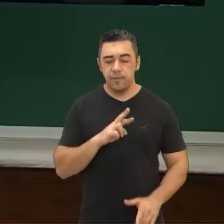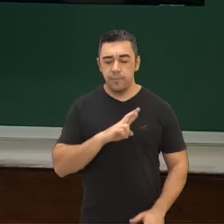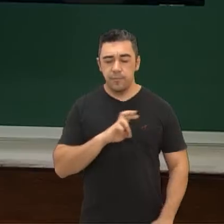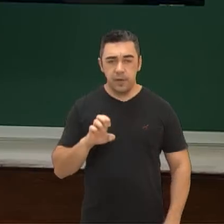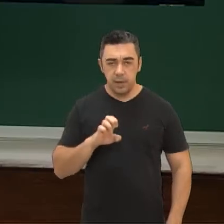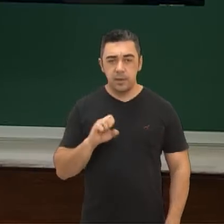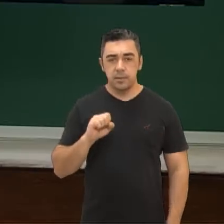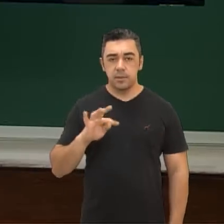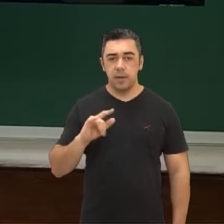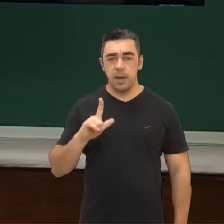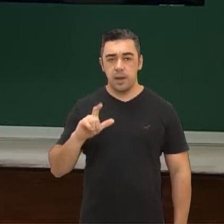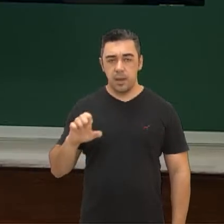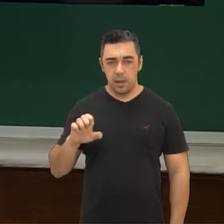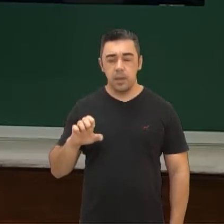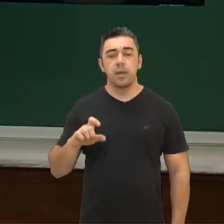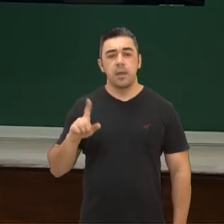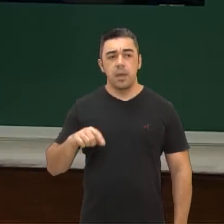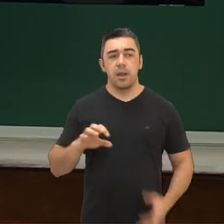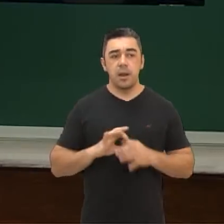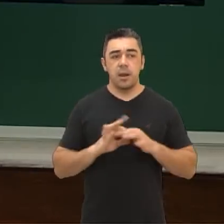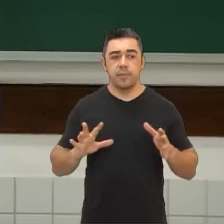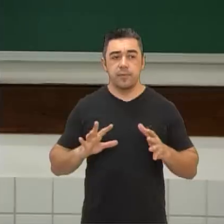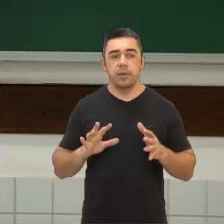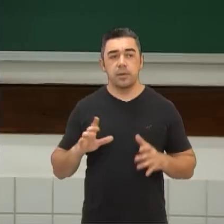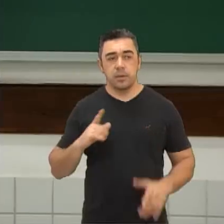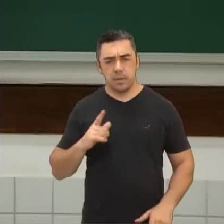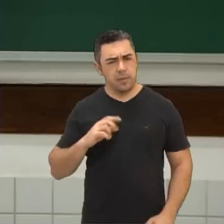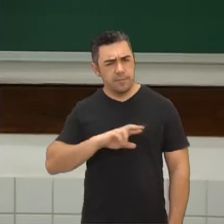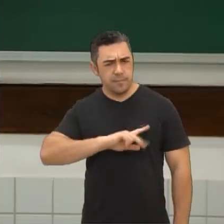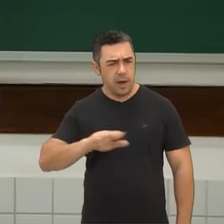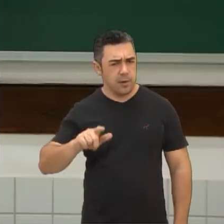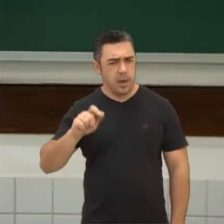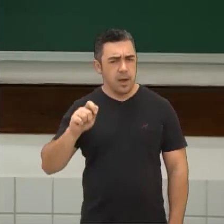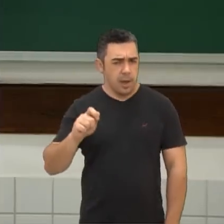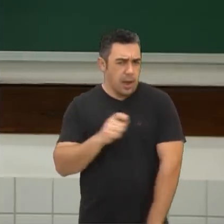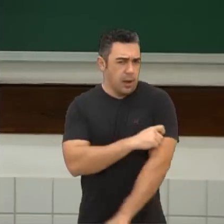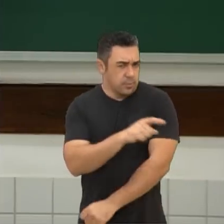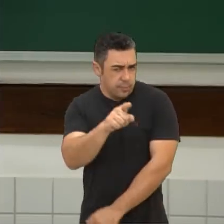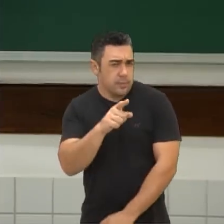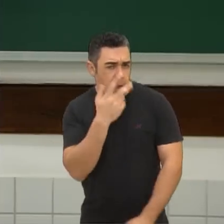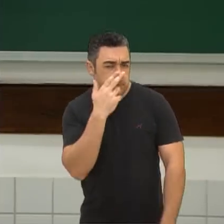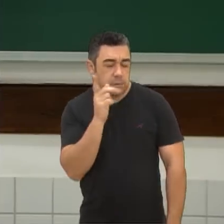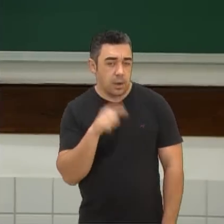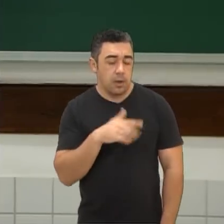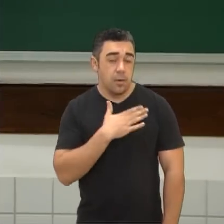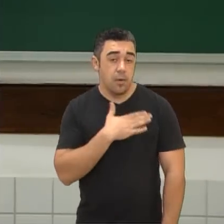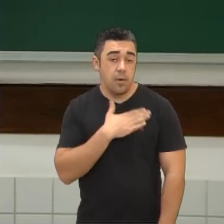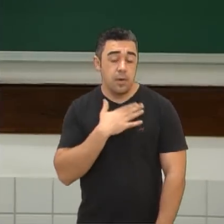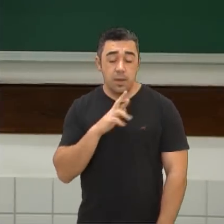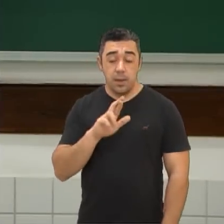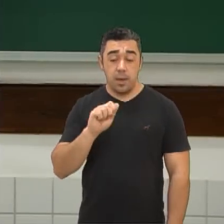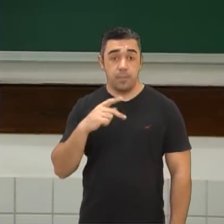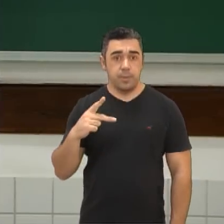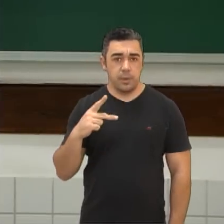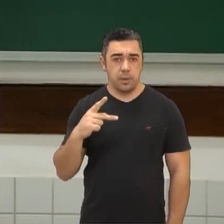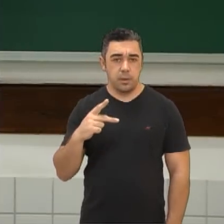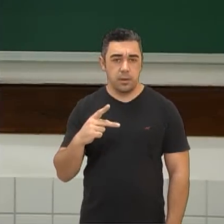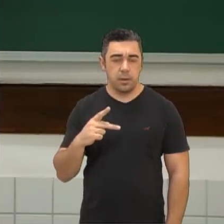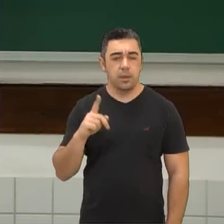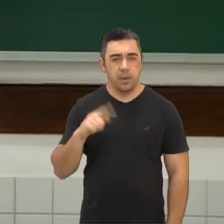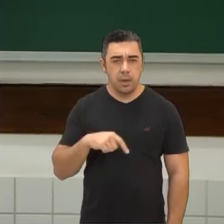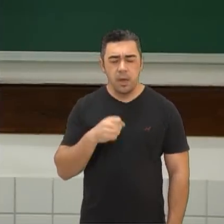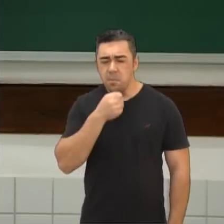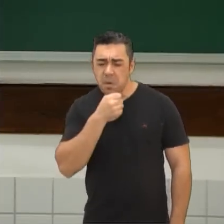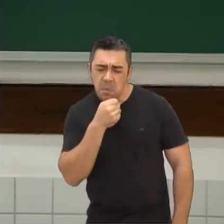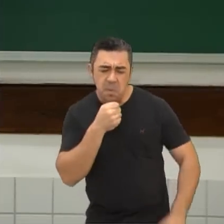falam. Mas temos outros estilos que existem essa habilidade, como no repente, né? Que seria o músico